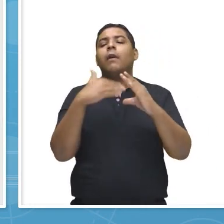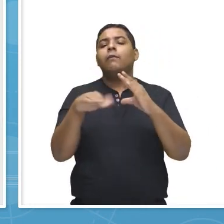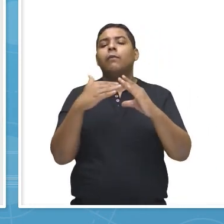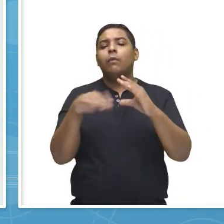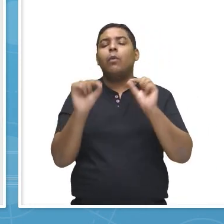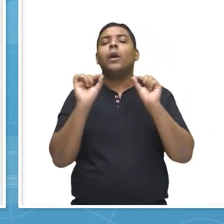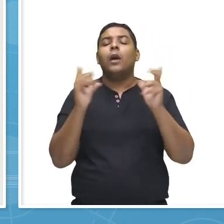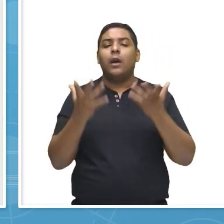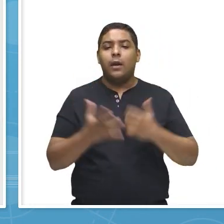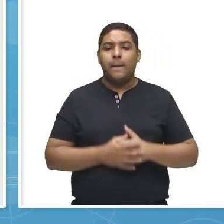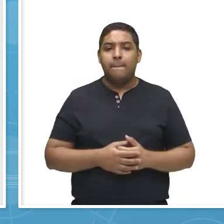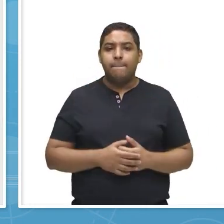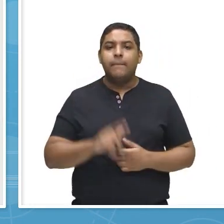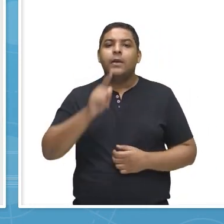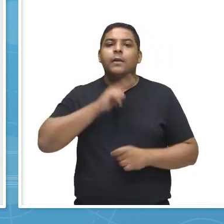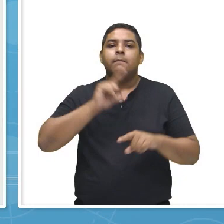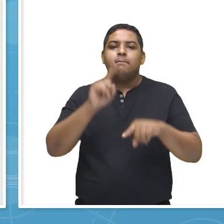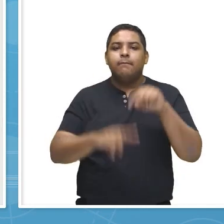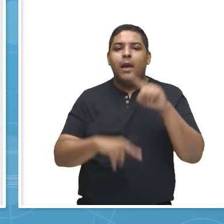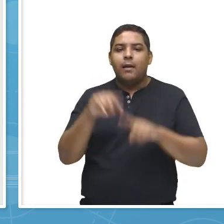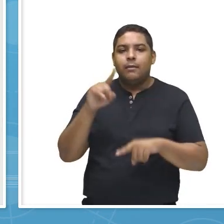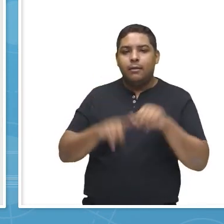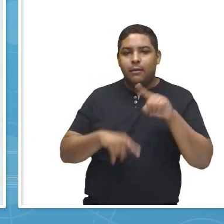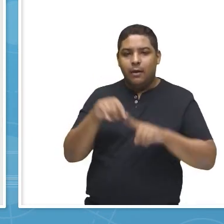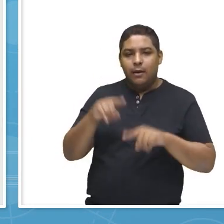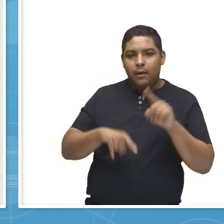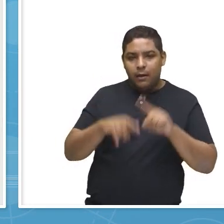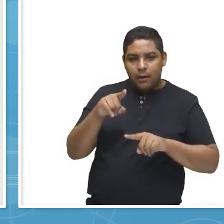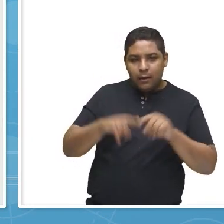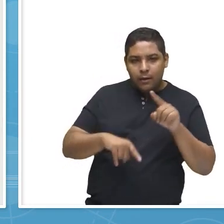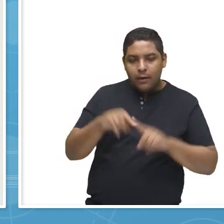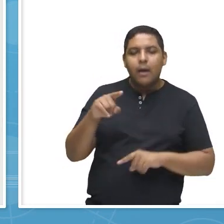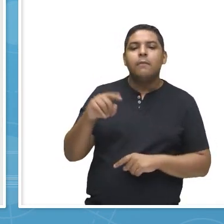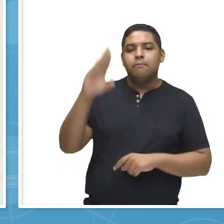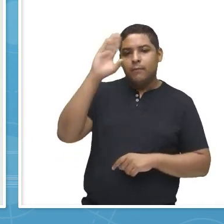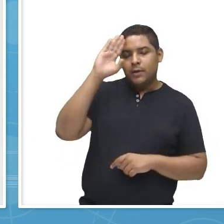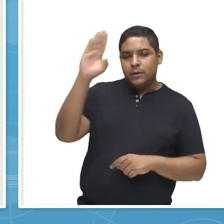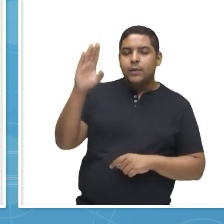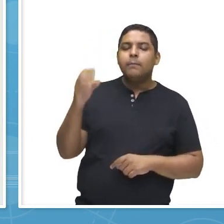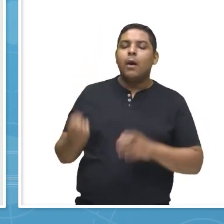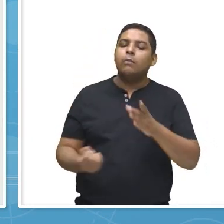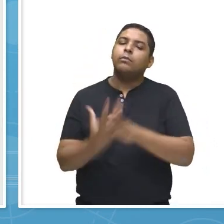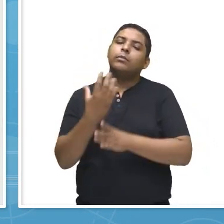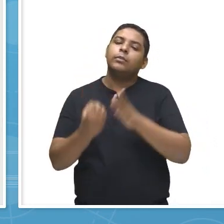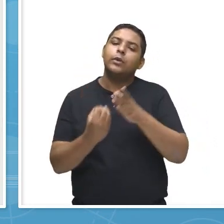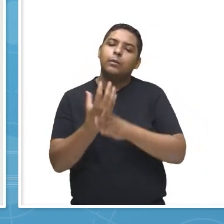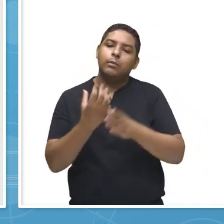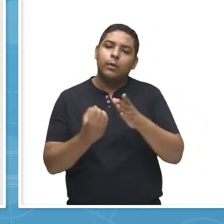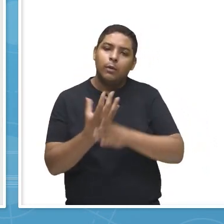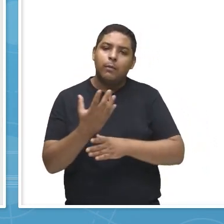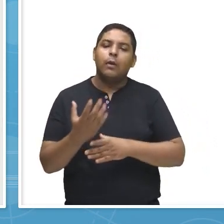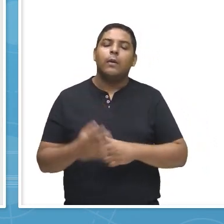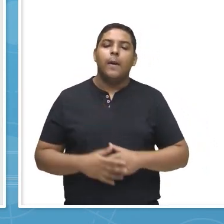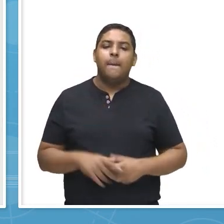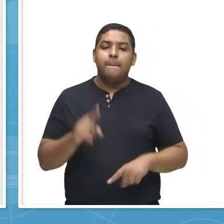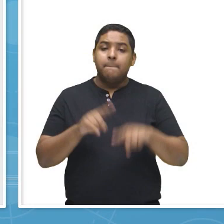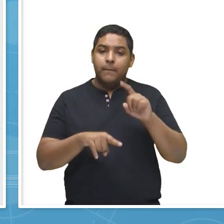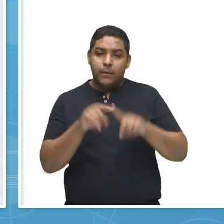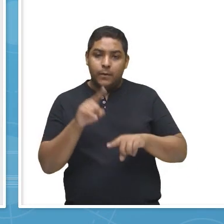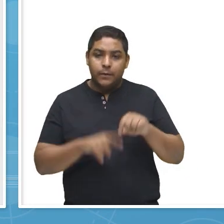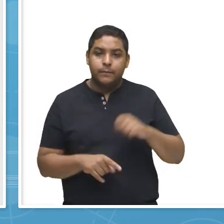metrópole? Matéria-prima, tá? Para a fabricação de produtos. Em contrapartida,